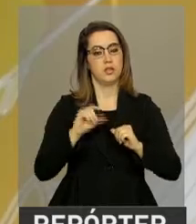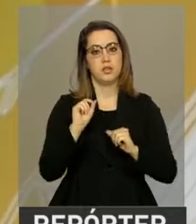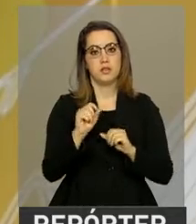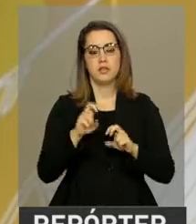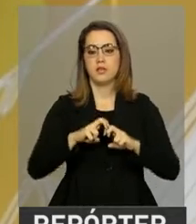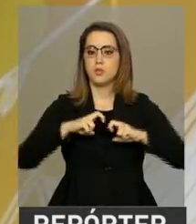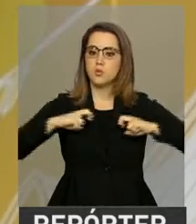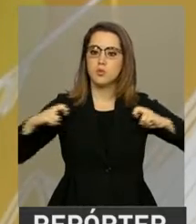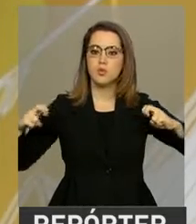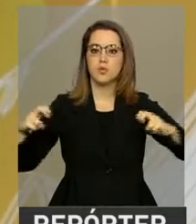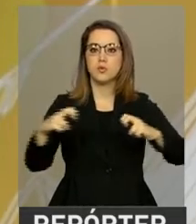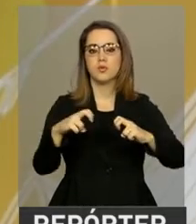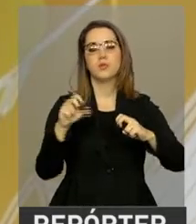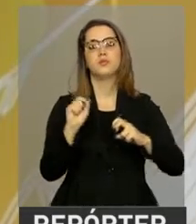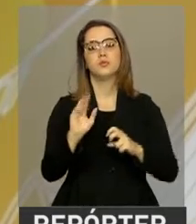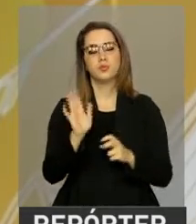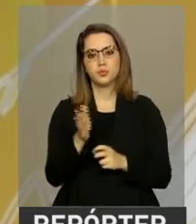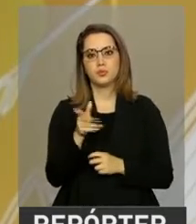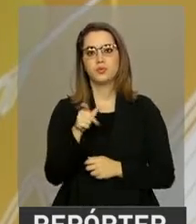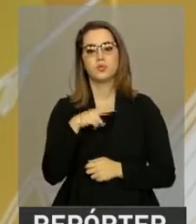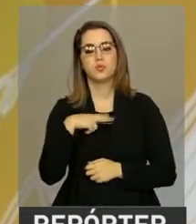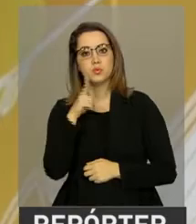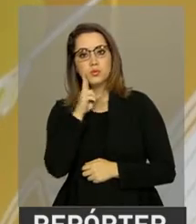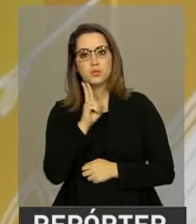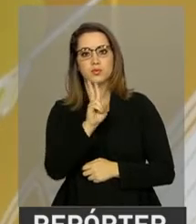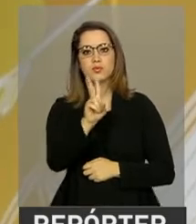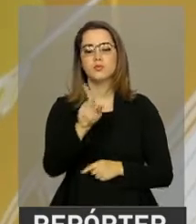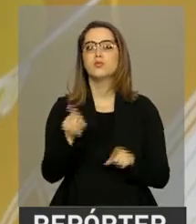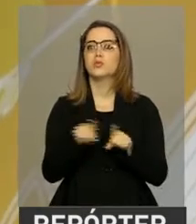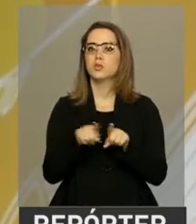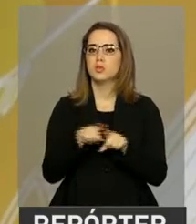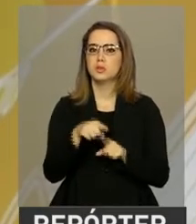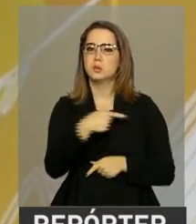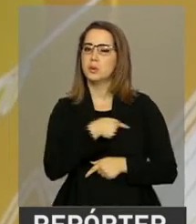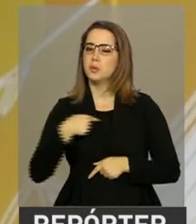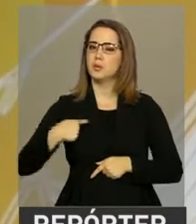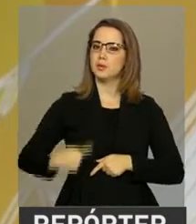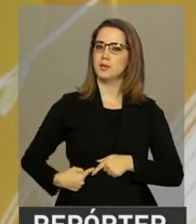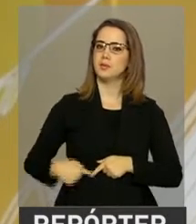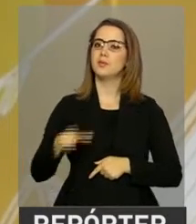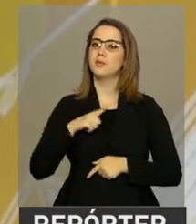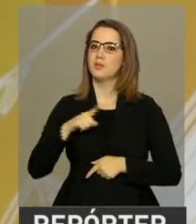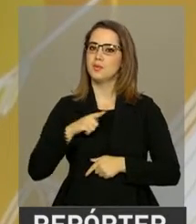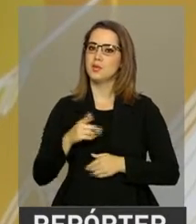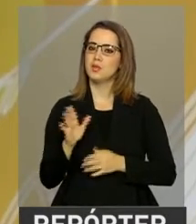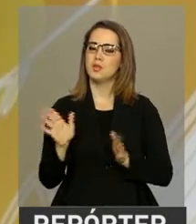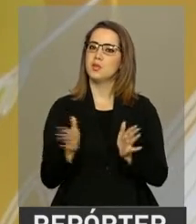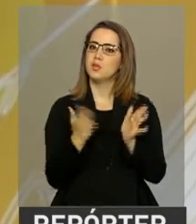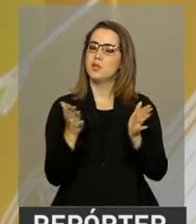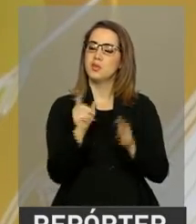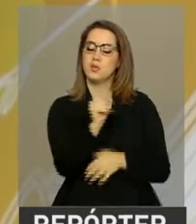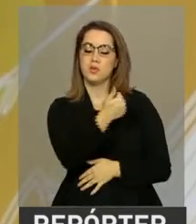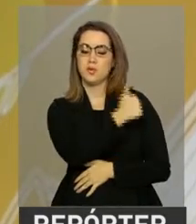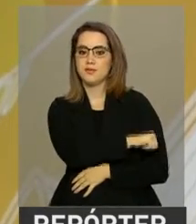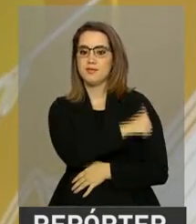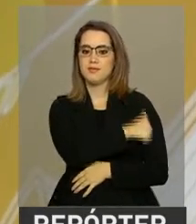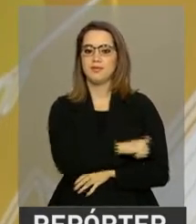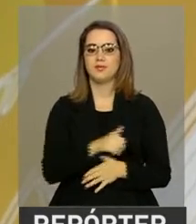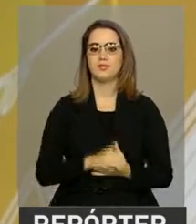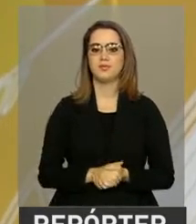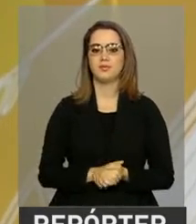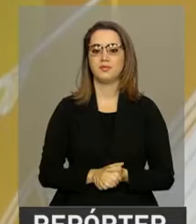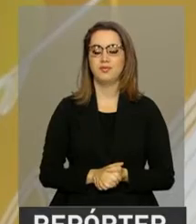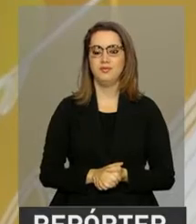exibiu o símbolo da Rio 2016. E na capital japonesa, a homenagem ao Rio foi na Torre Tóquio Skytree.